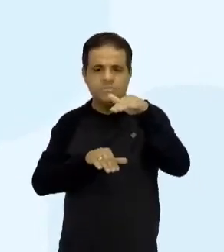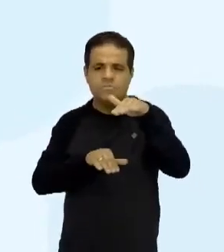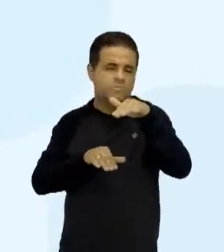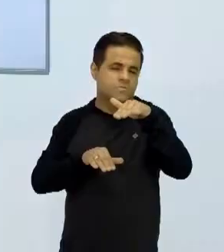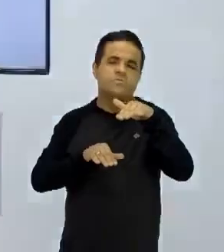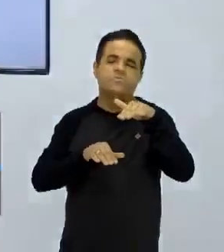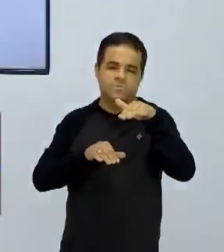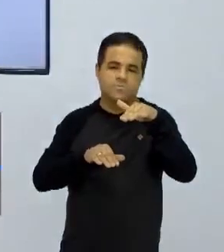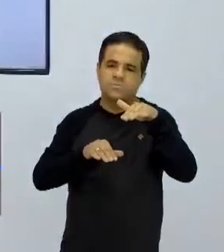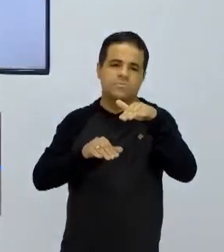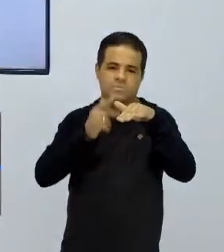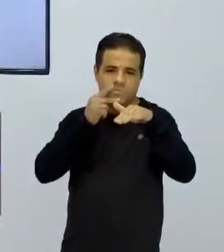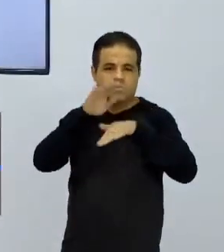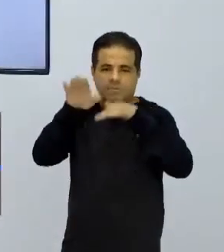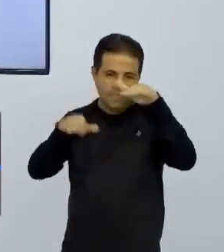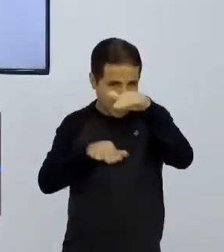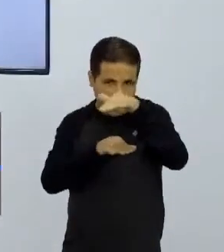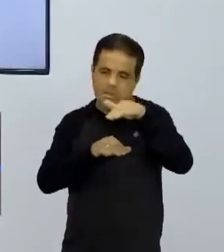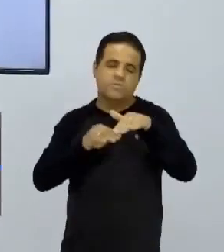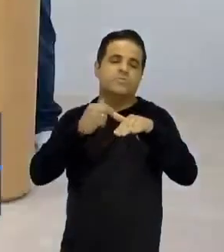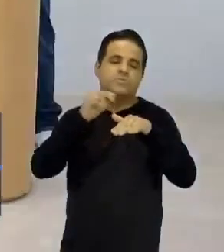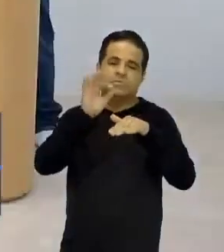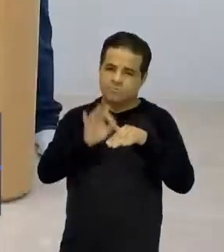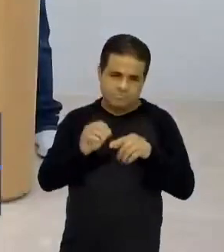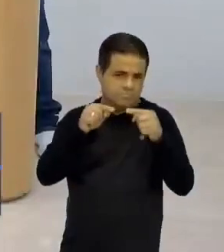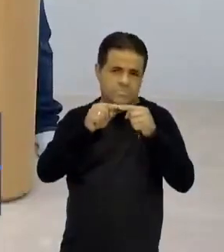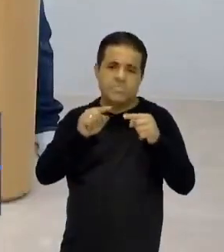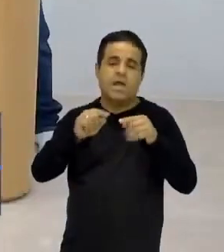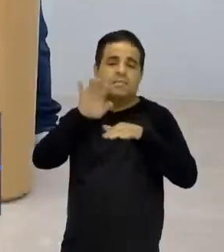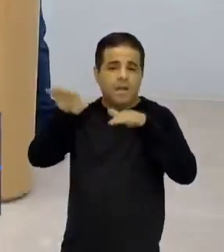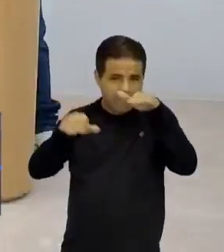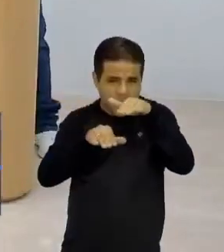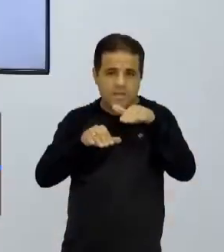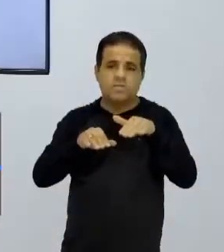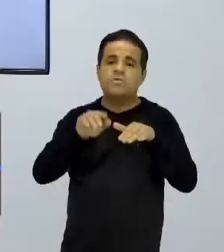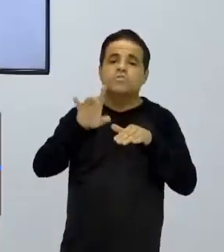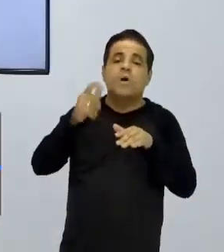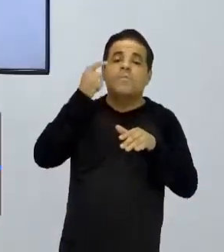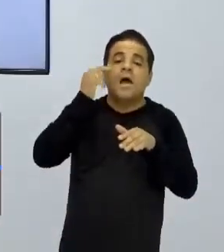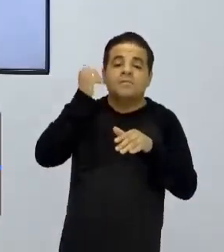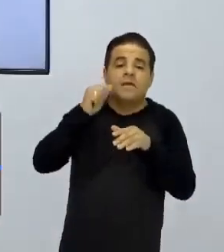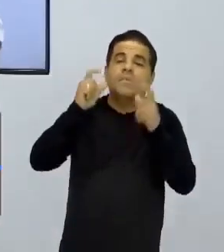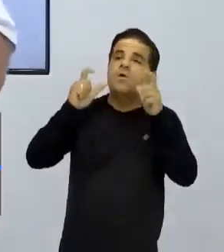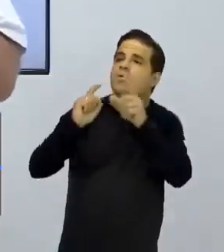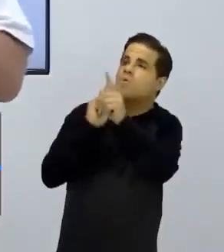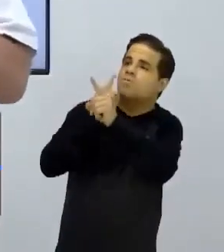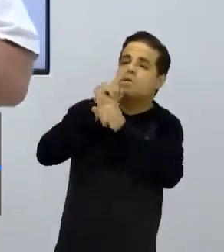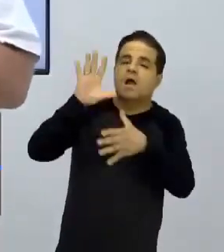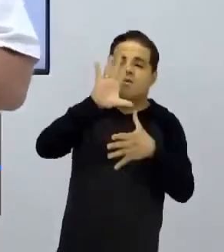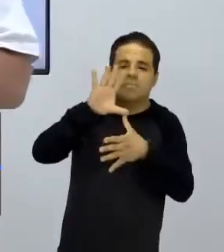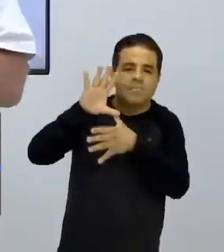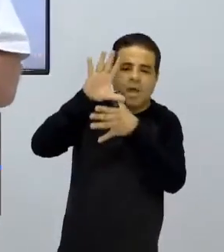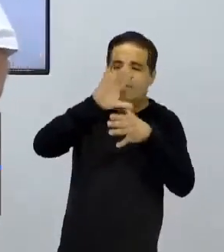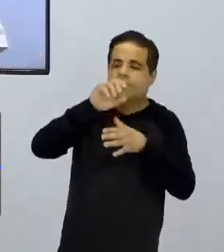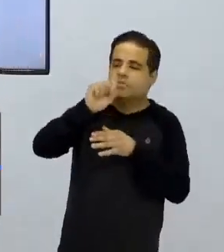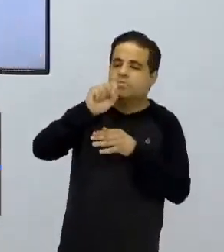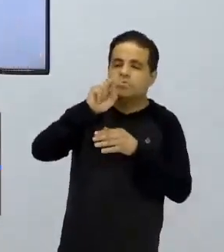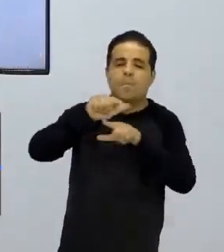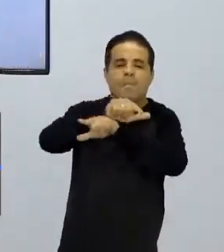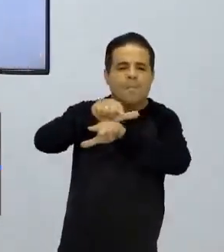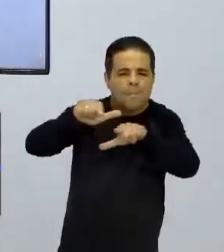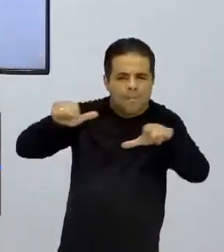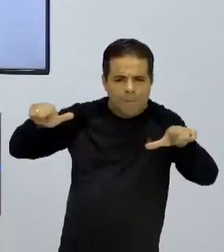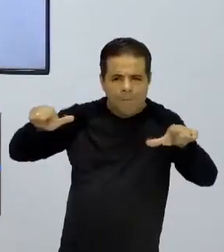que não tem baixo em cima em geografia, né? Não podemos falar assim. Verdade. Mas só para localizar no mapa. Isso. Subsaariana,